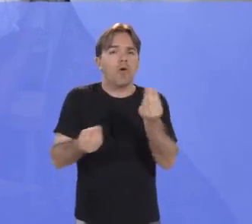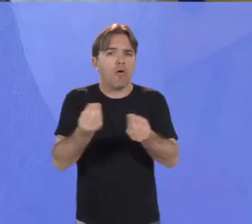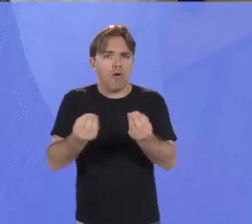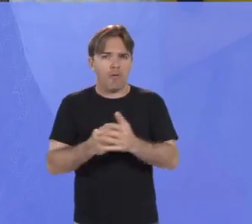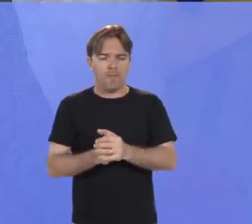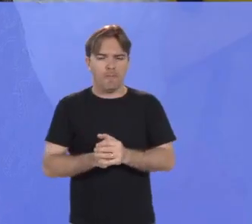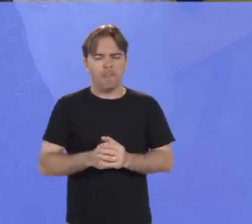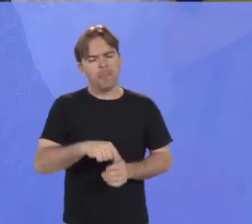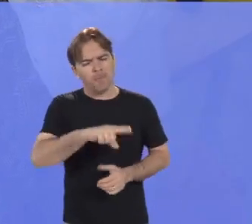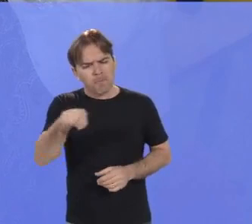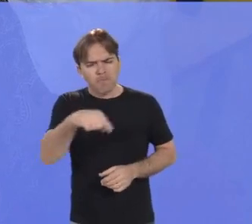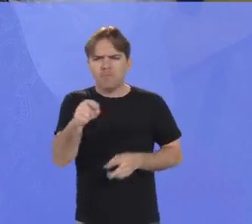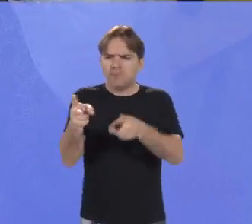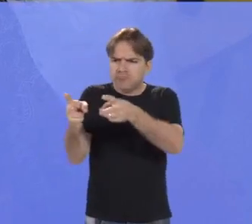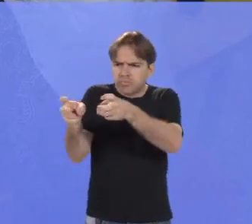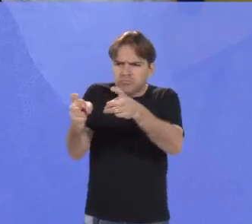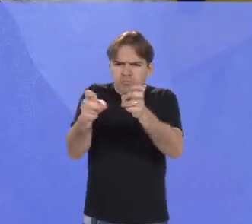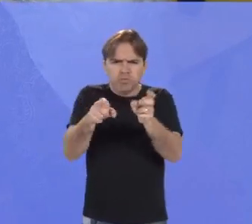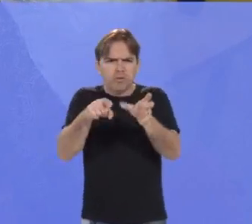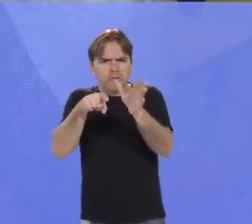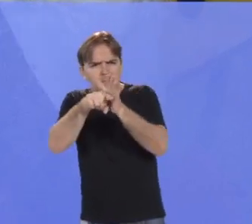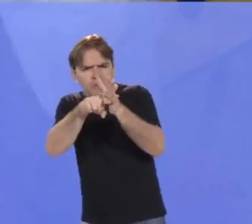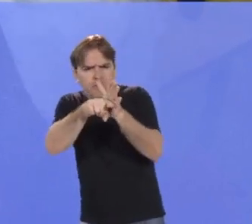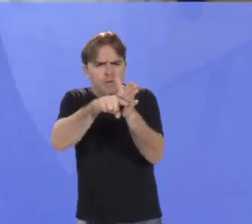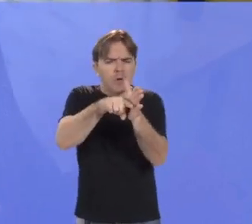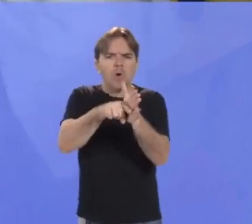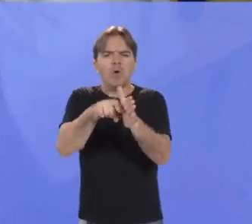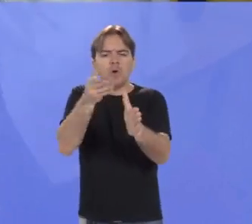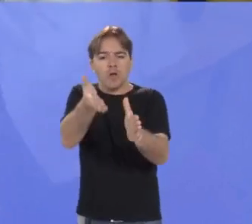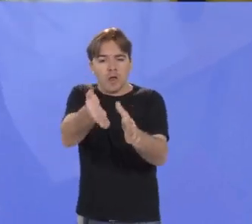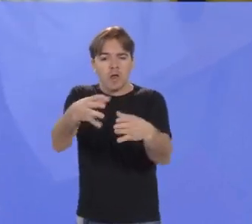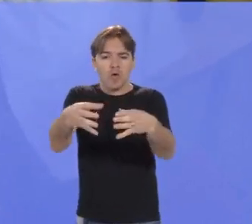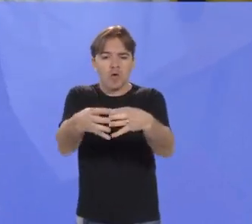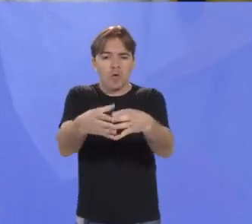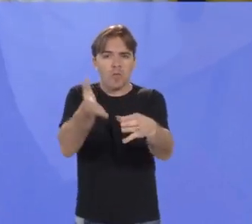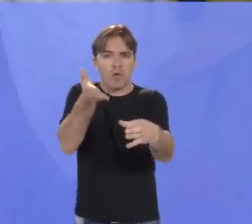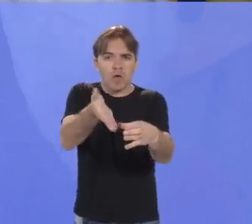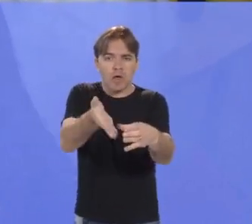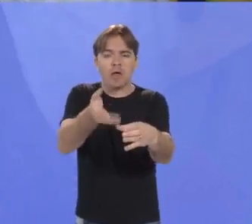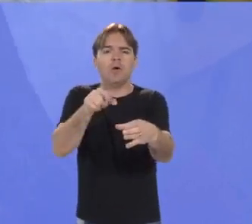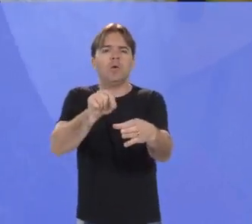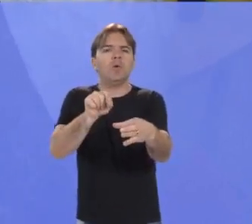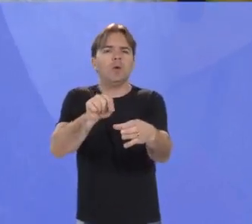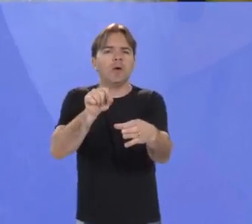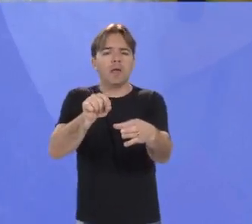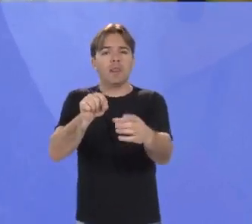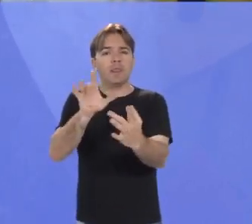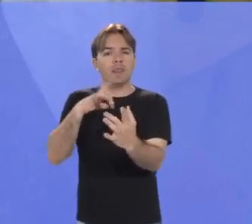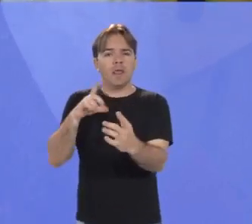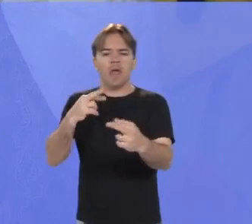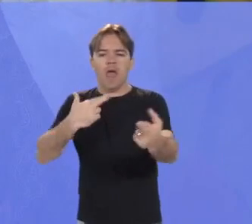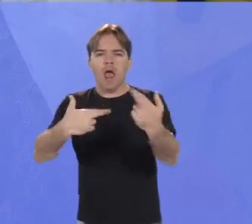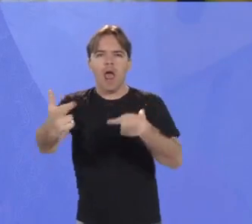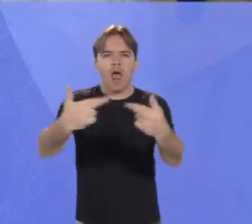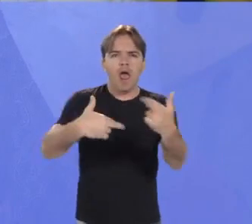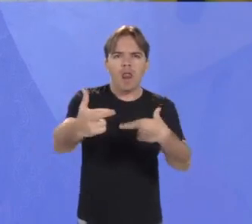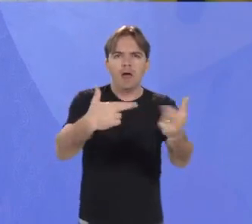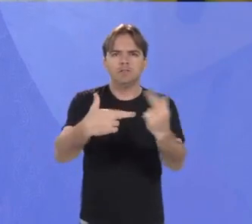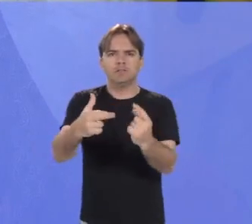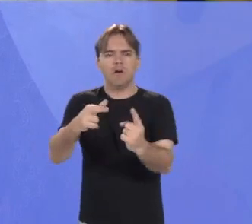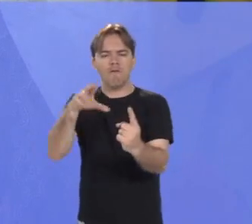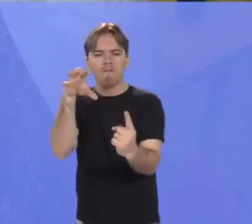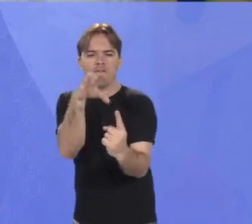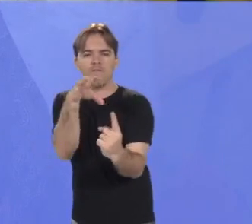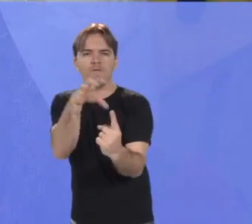gente coletou aqui na tribo Trucá, a gente percebe que eles têm uma relação muito grande. Eles ainda têm uma